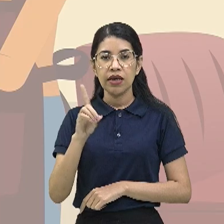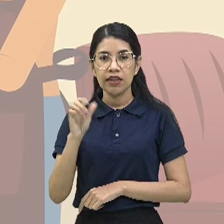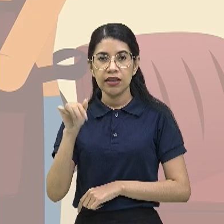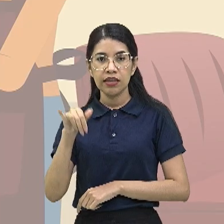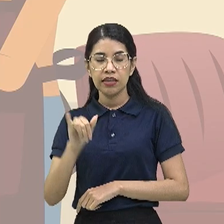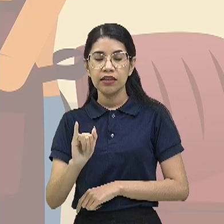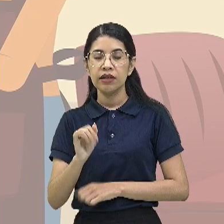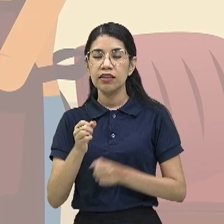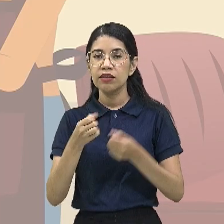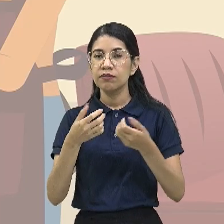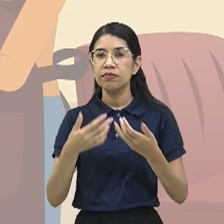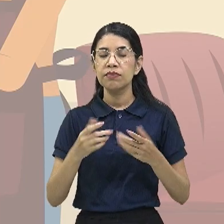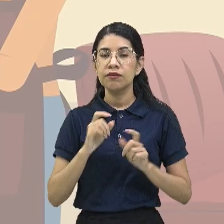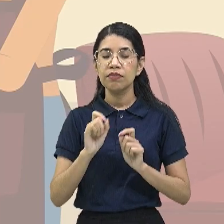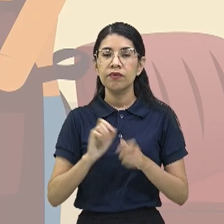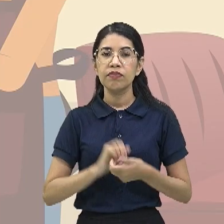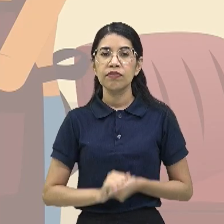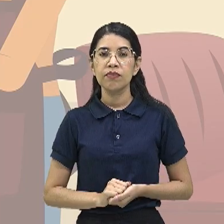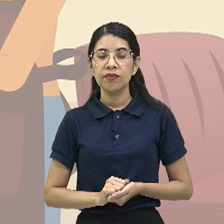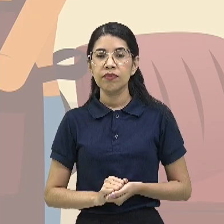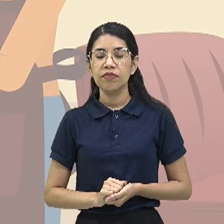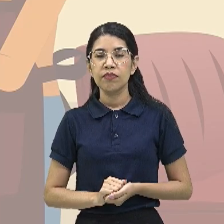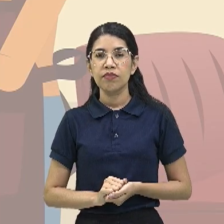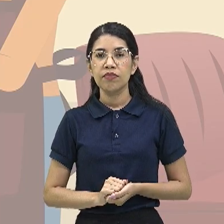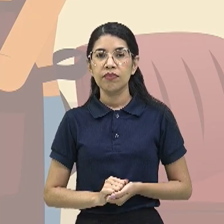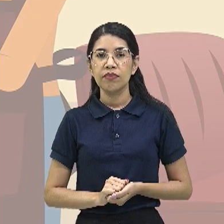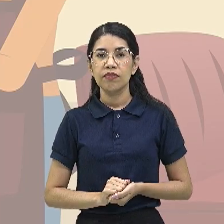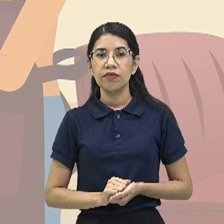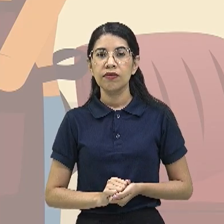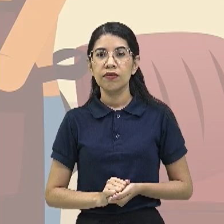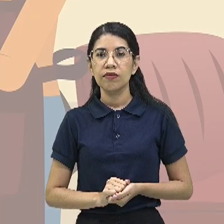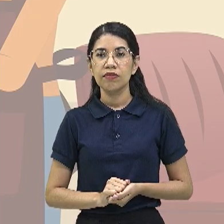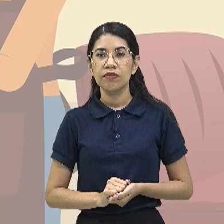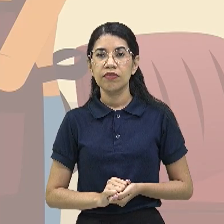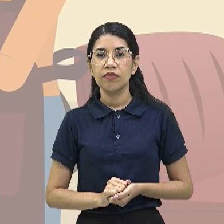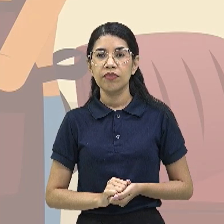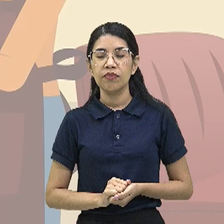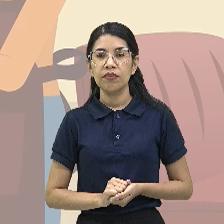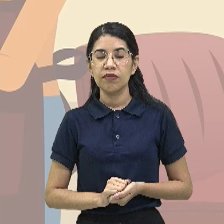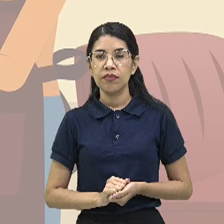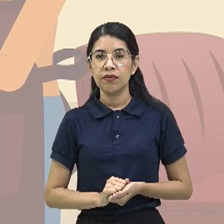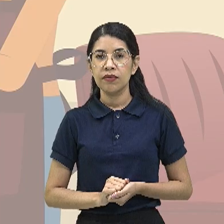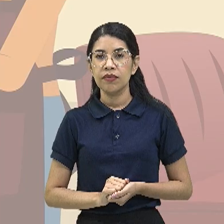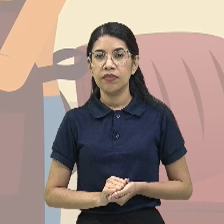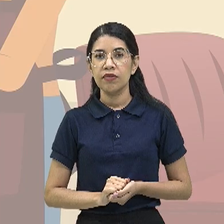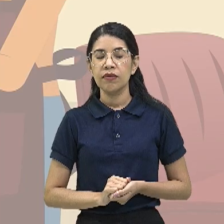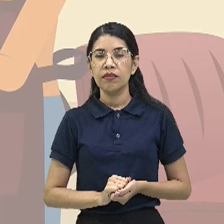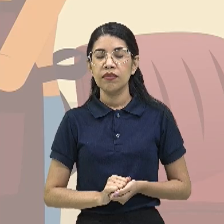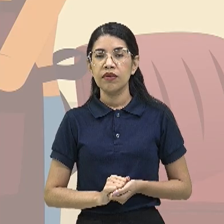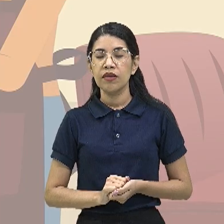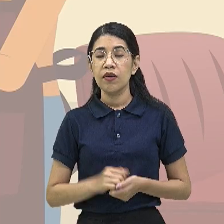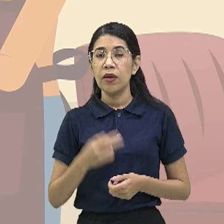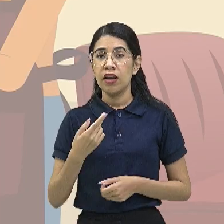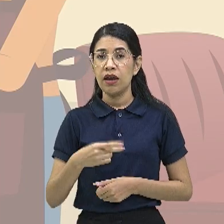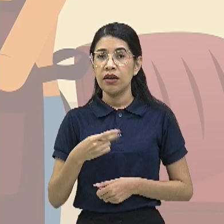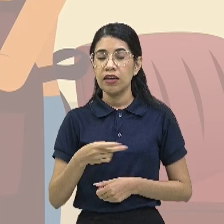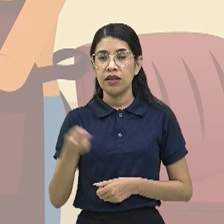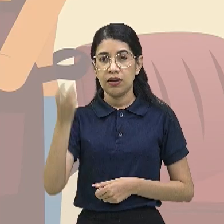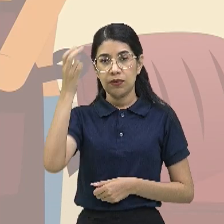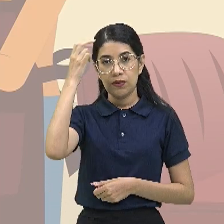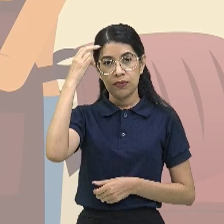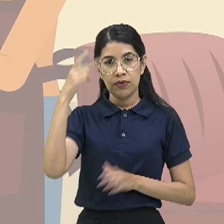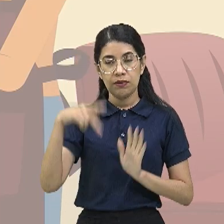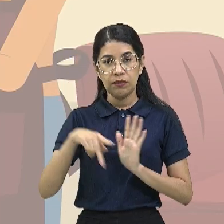falando assim: Waitress, come here, tá? Então, aqui na nossa cultura, no Brasil, em